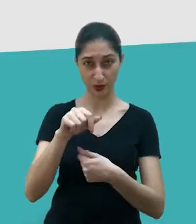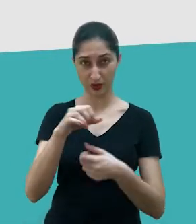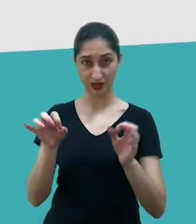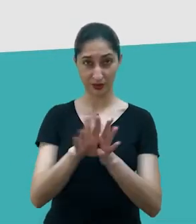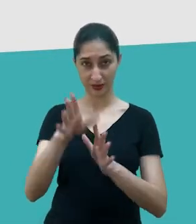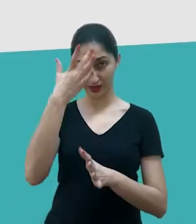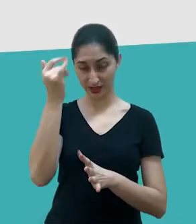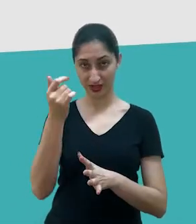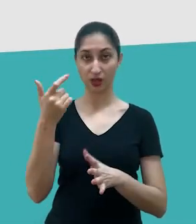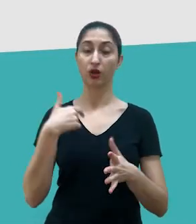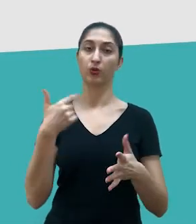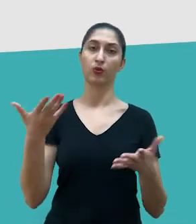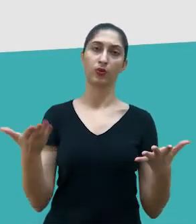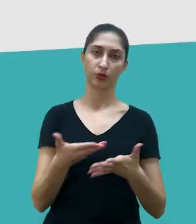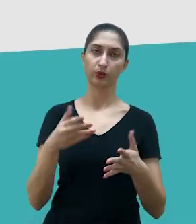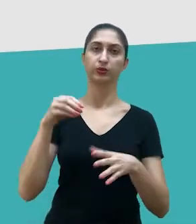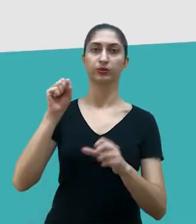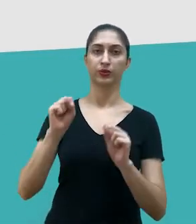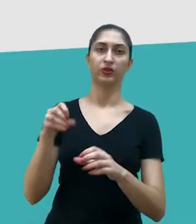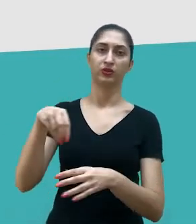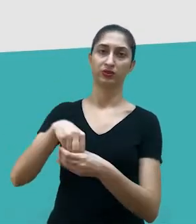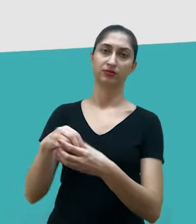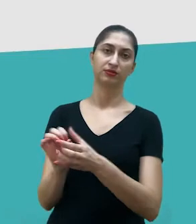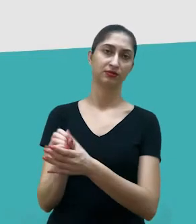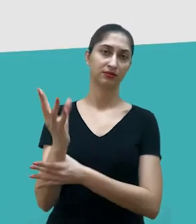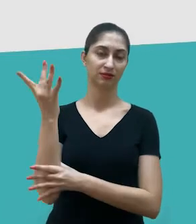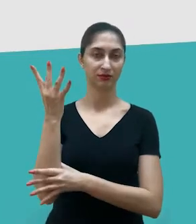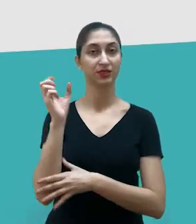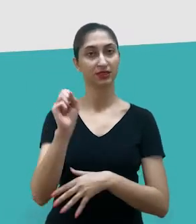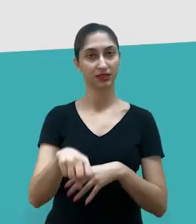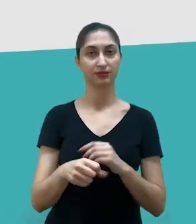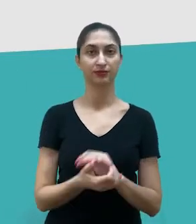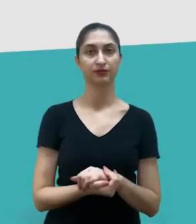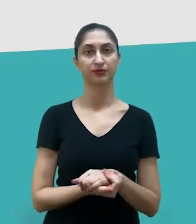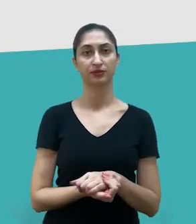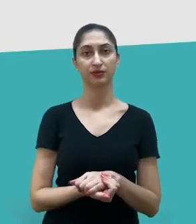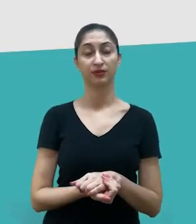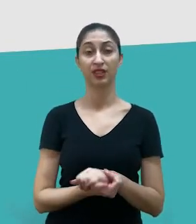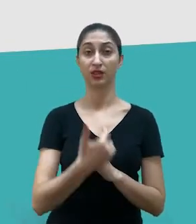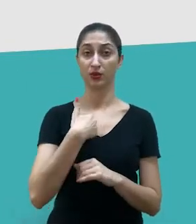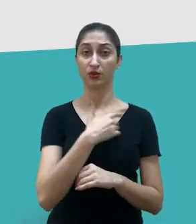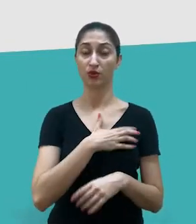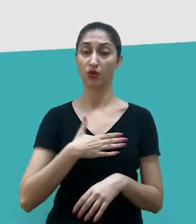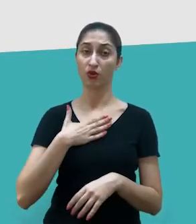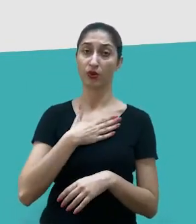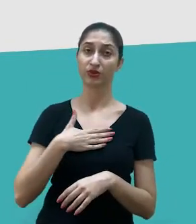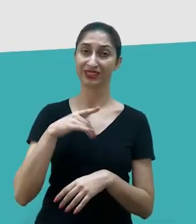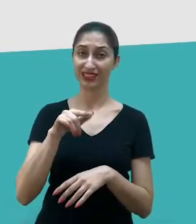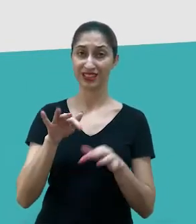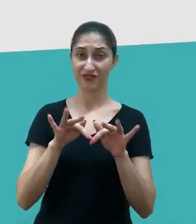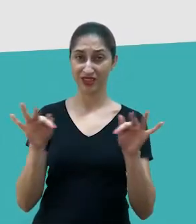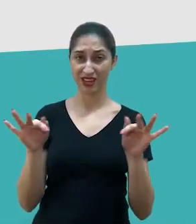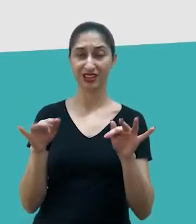amanhã, ainda hoje eu plantaria uma árvore. E aí, eu gosto de citar essa frase para nós